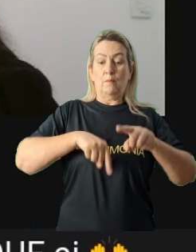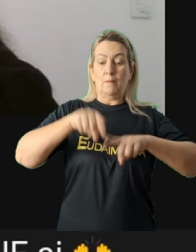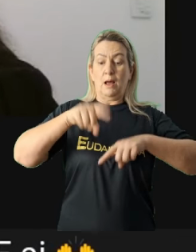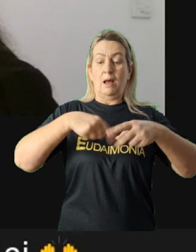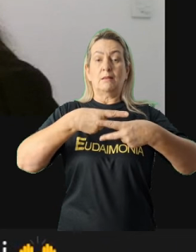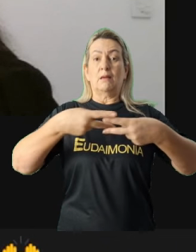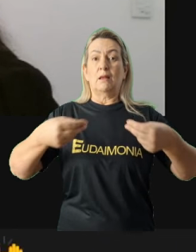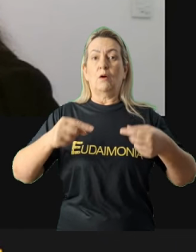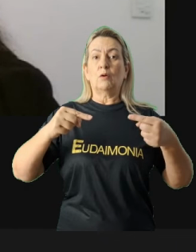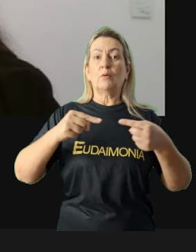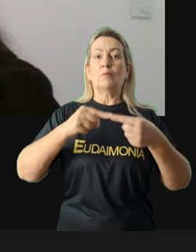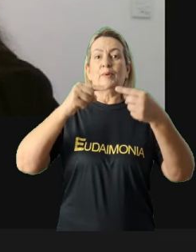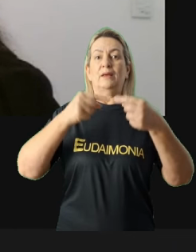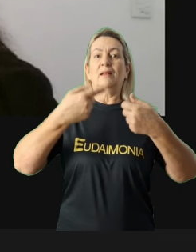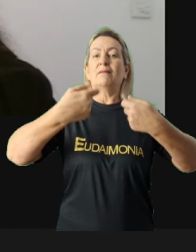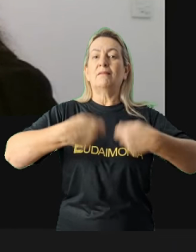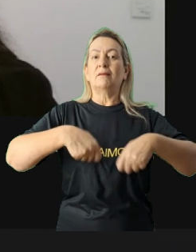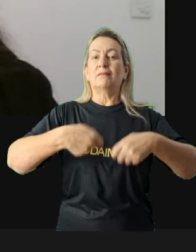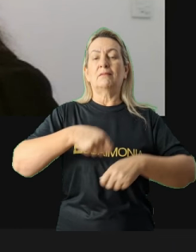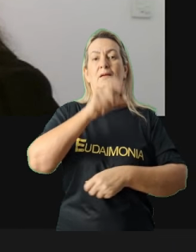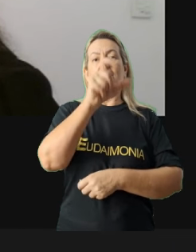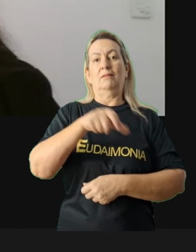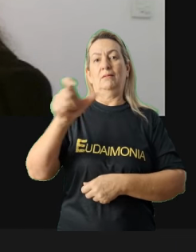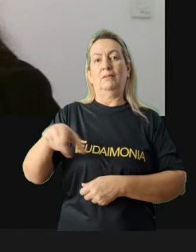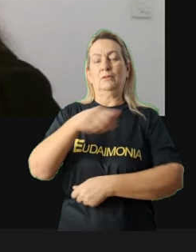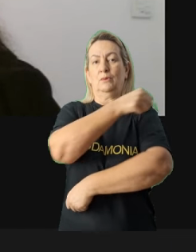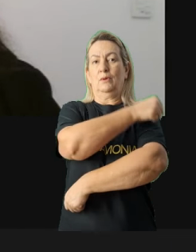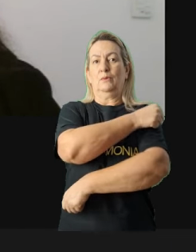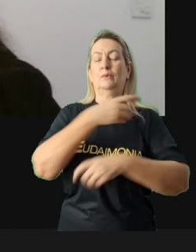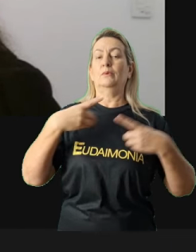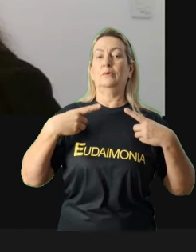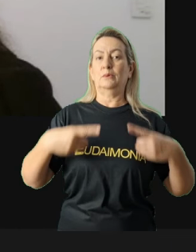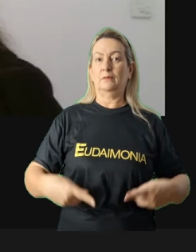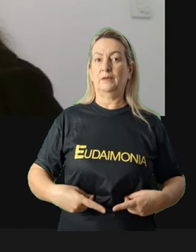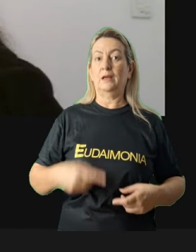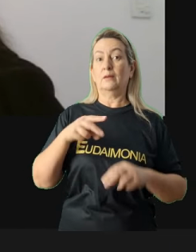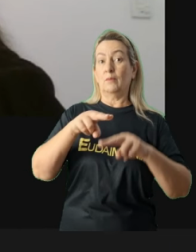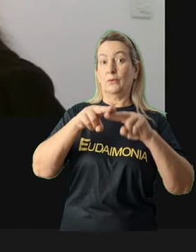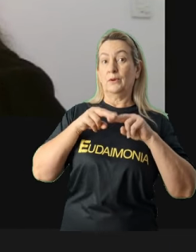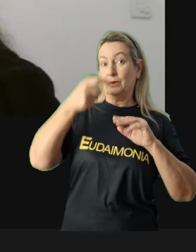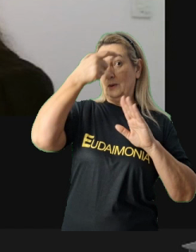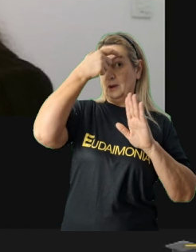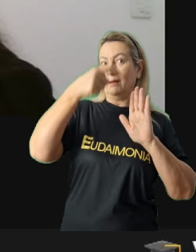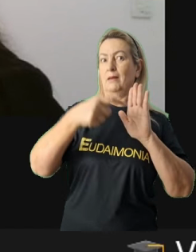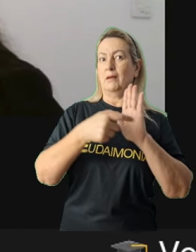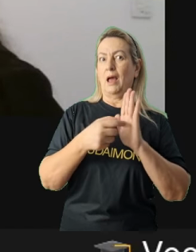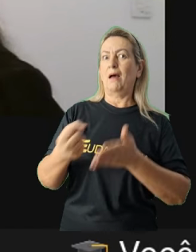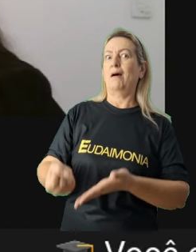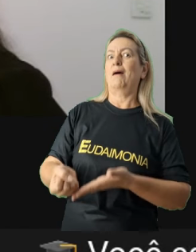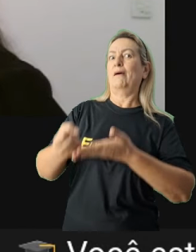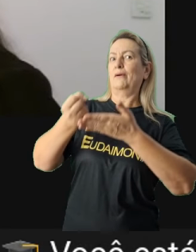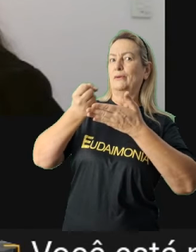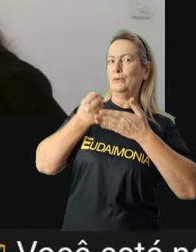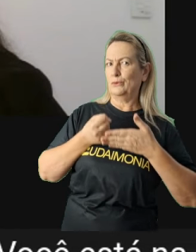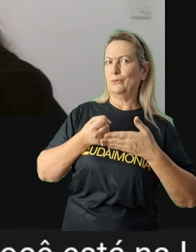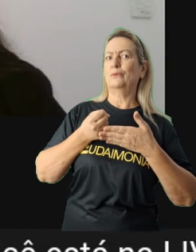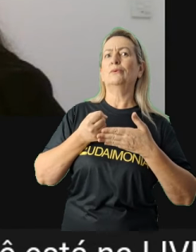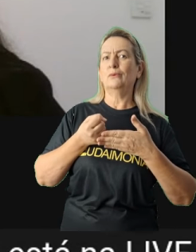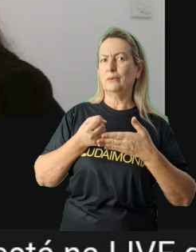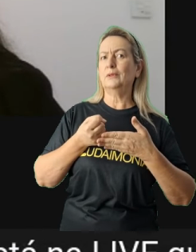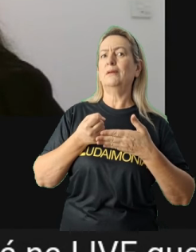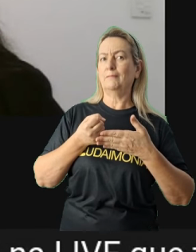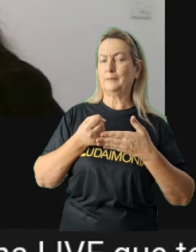para atender a essas necessidades? Então, esses mecanismos de inteligência artificial me ajudam